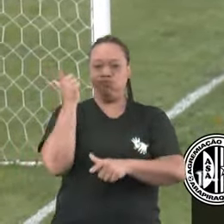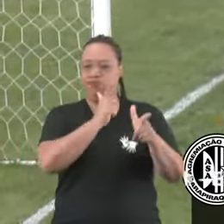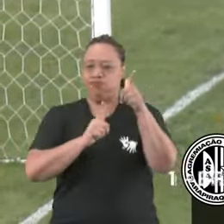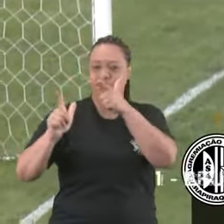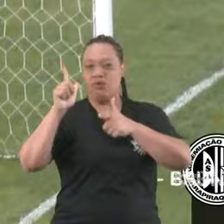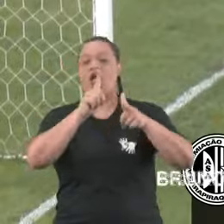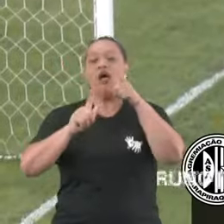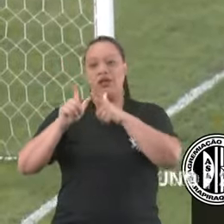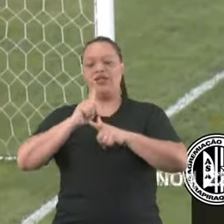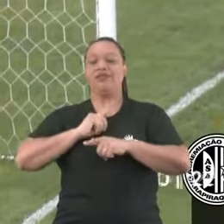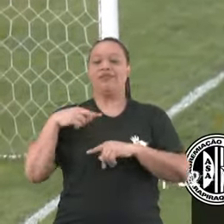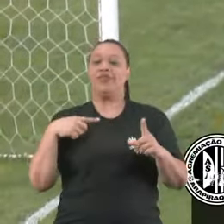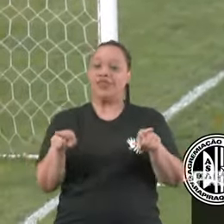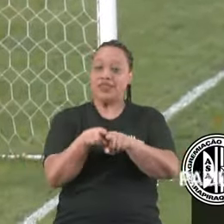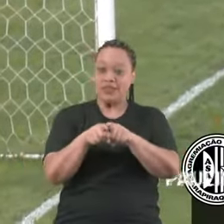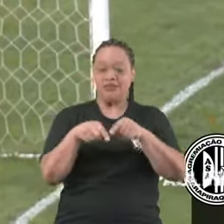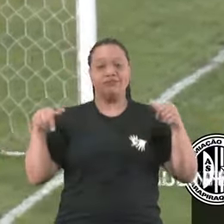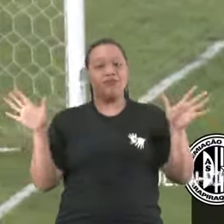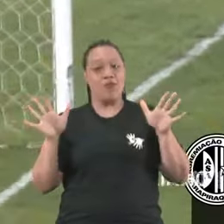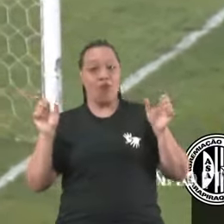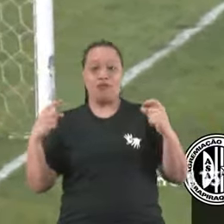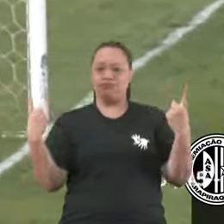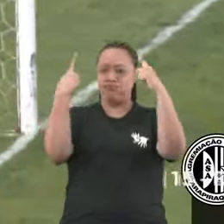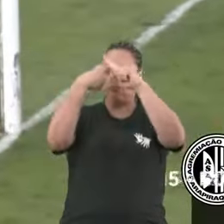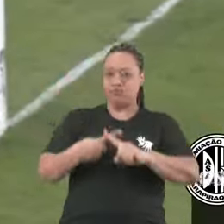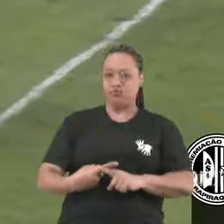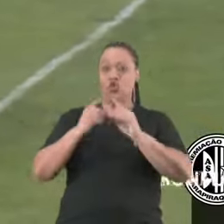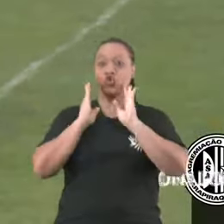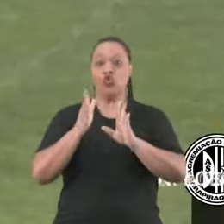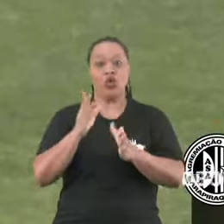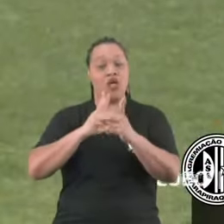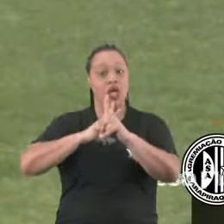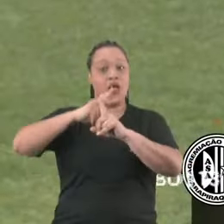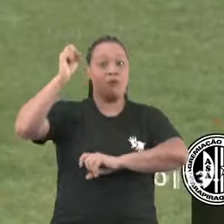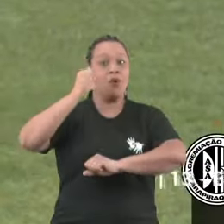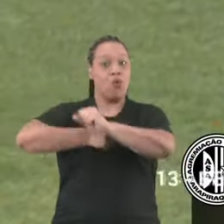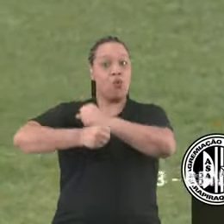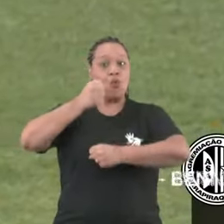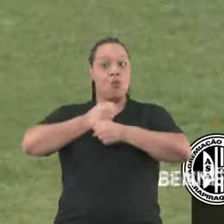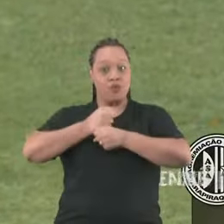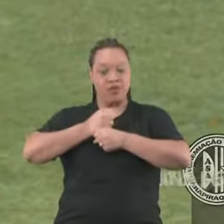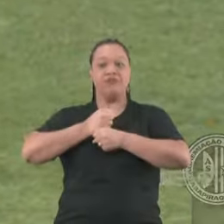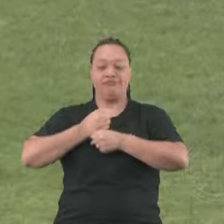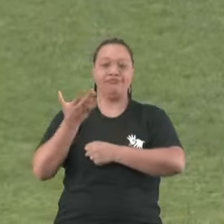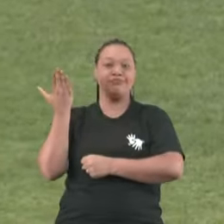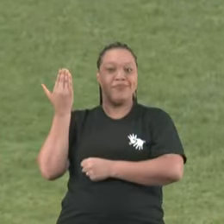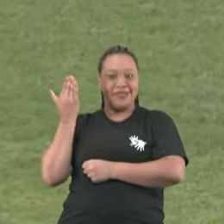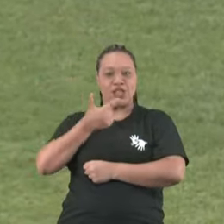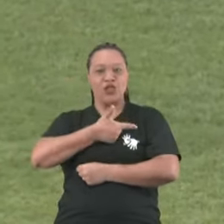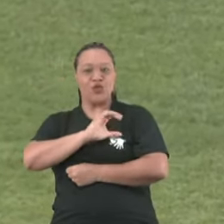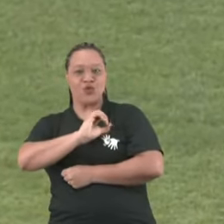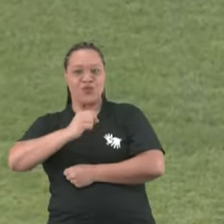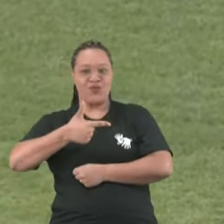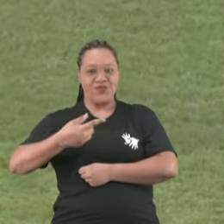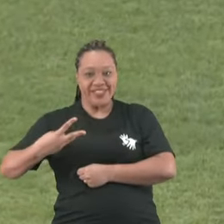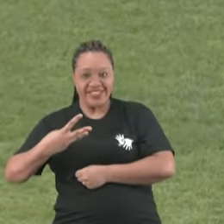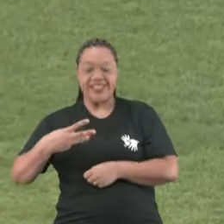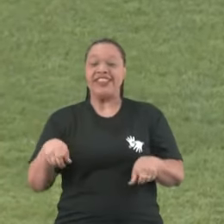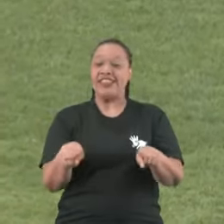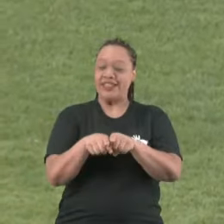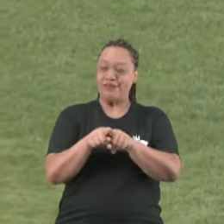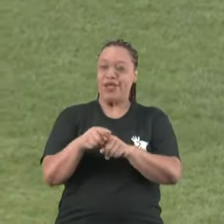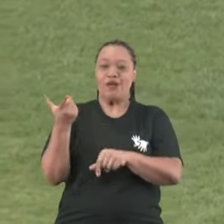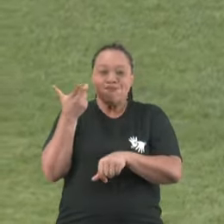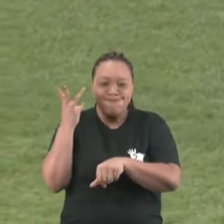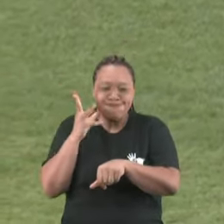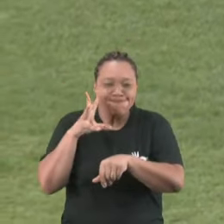em decisões contra o Asa. Foi campeão no ano passado, invicto, está buscando um tricampeonato e